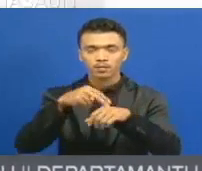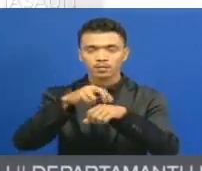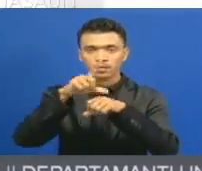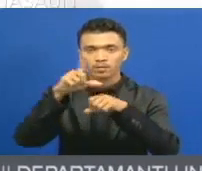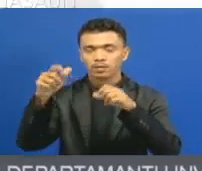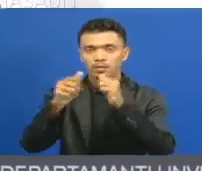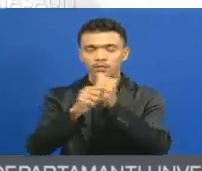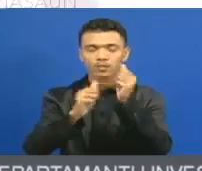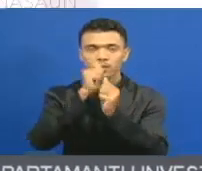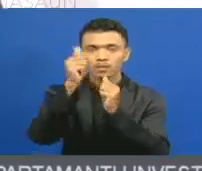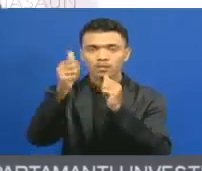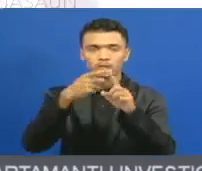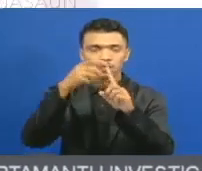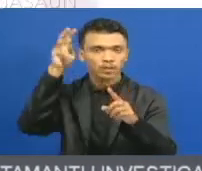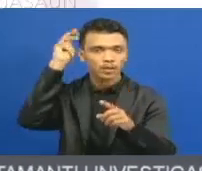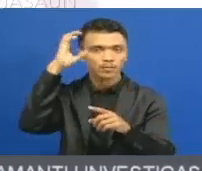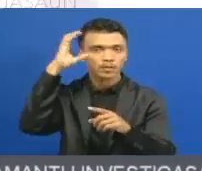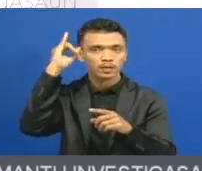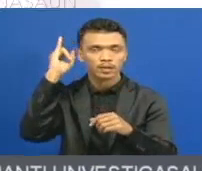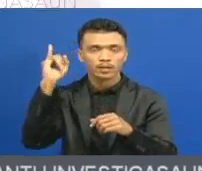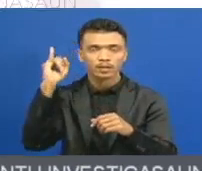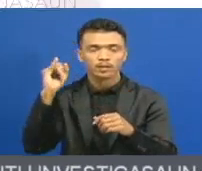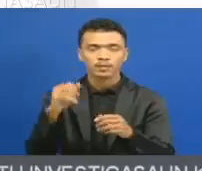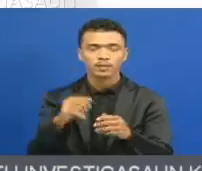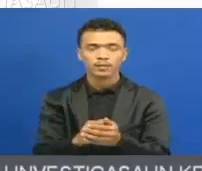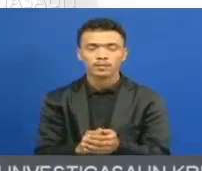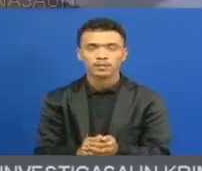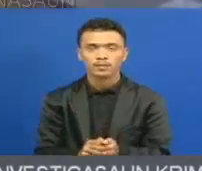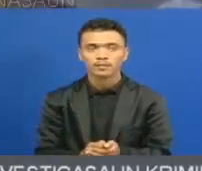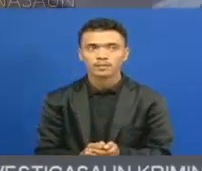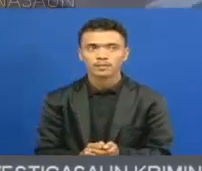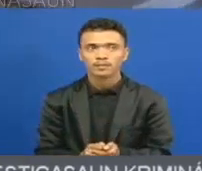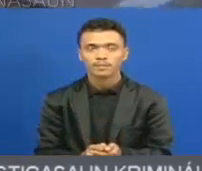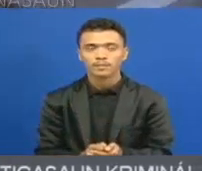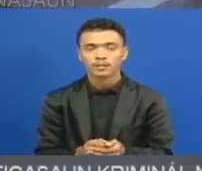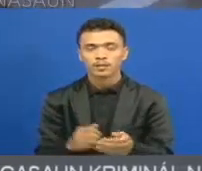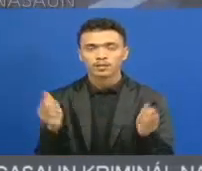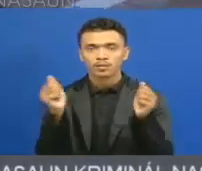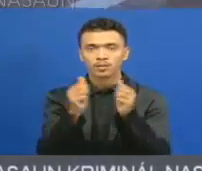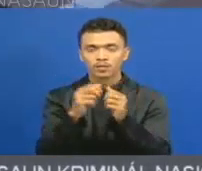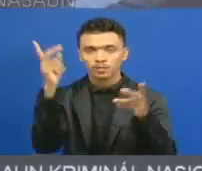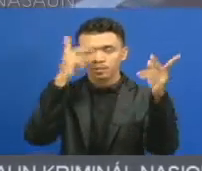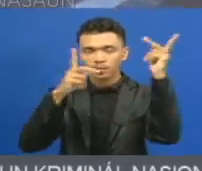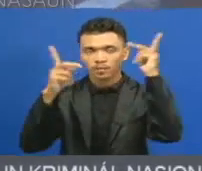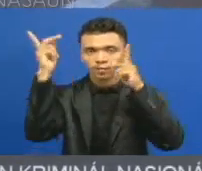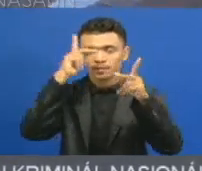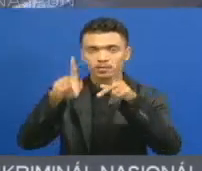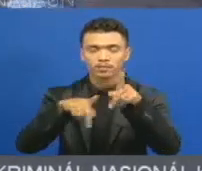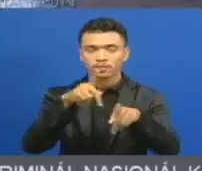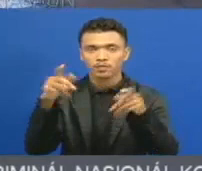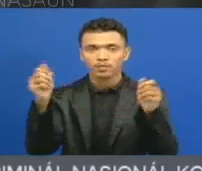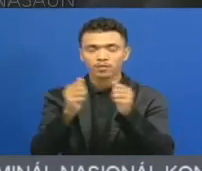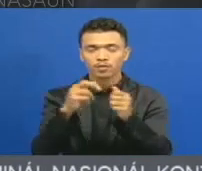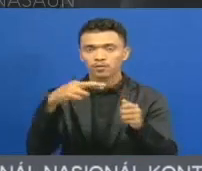Assunto ne hato husi Ministro Comércio no Indústria MCI, Filipos Nino Pereira, relaciona ho preocupação povo ba folha em foxne